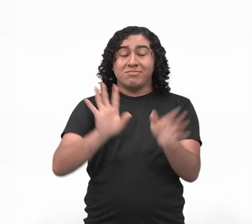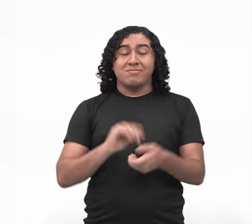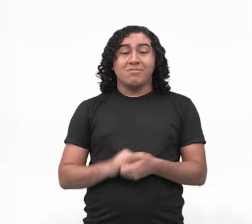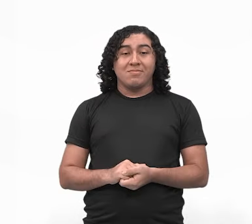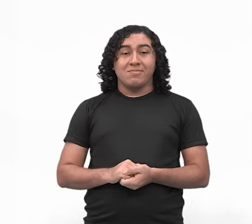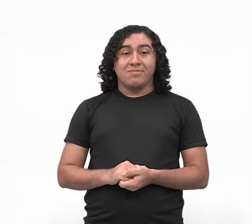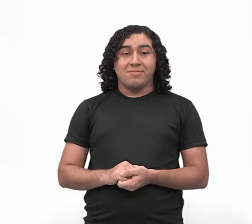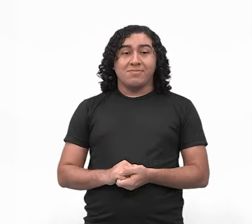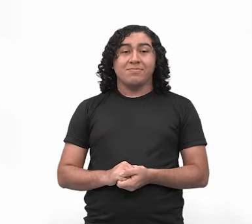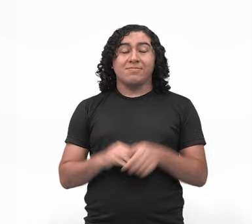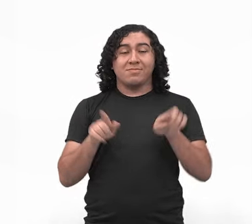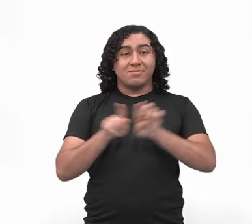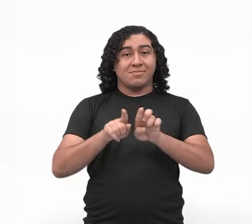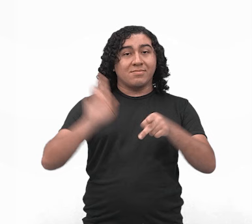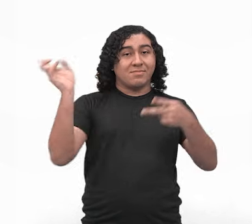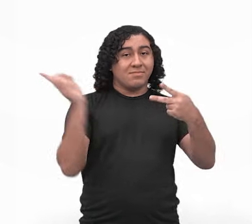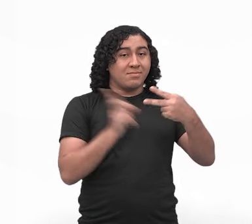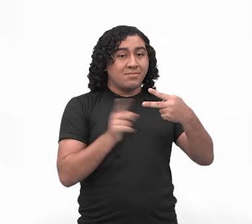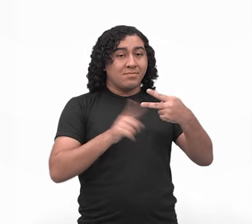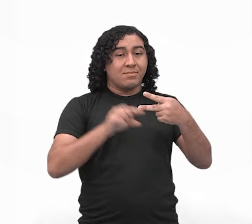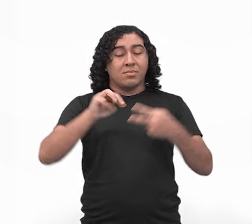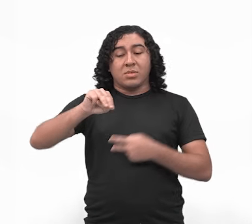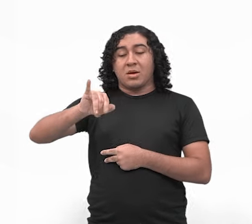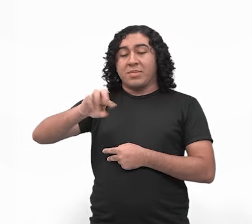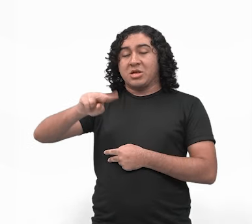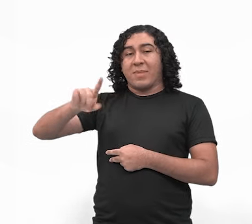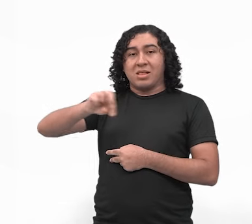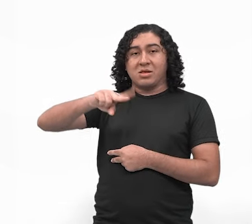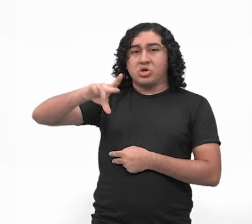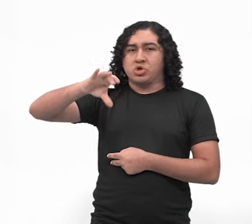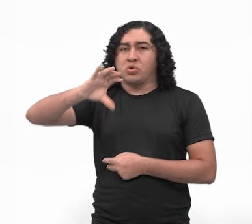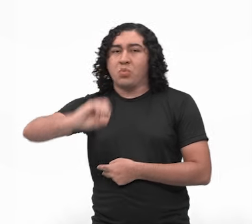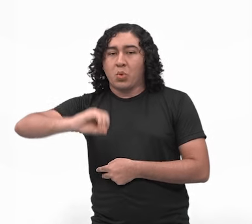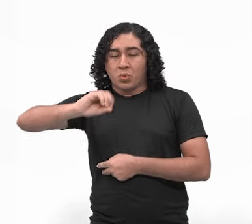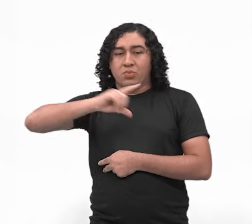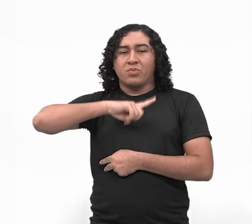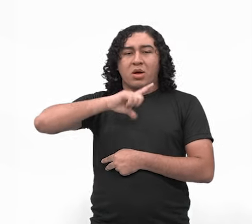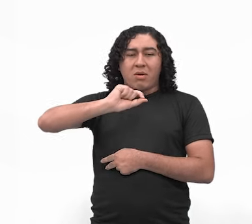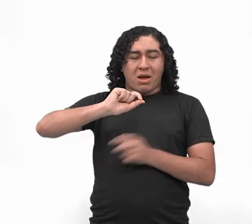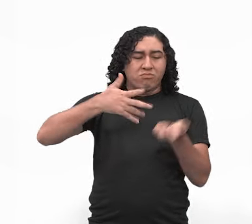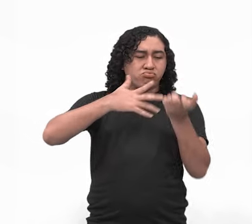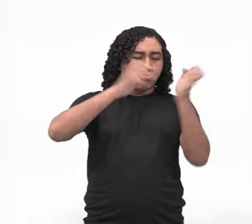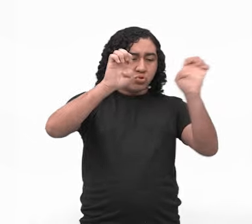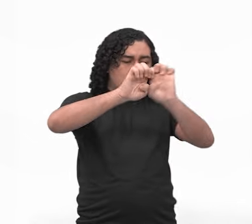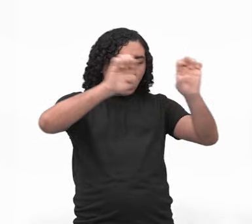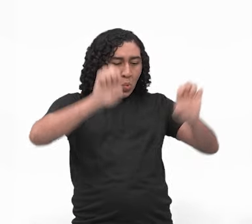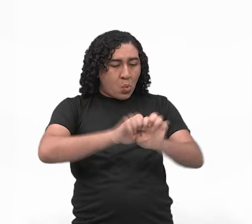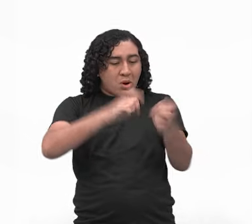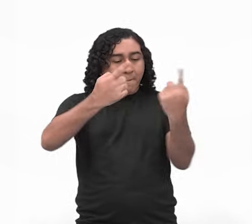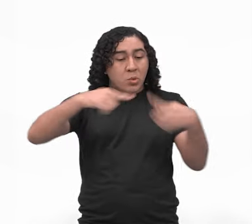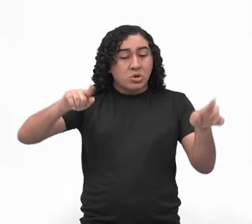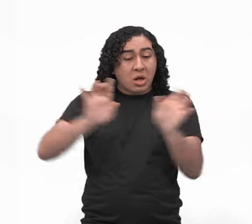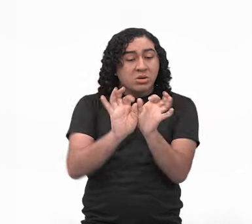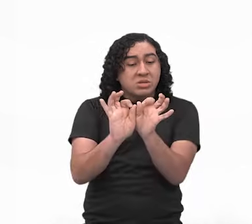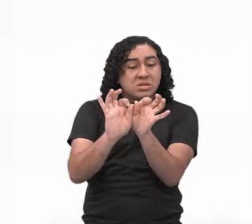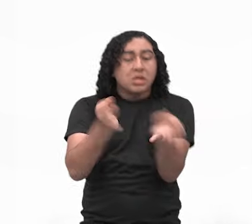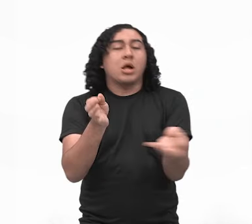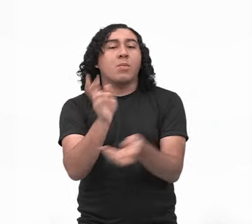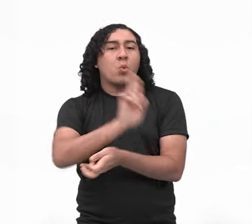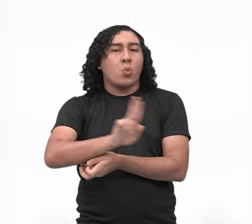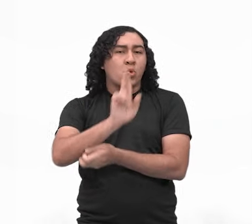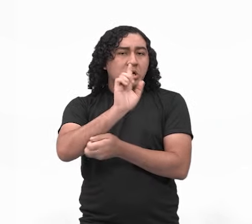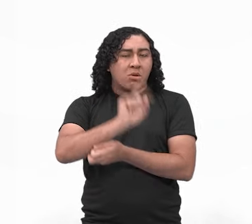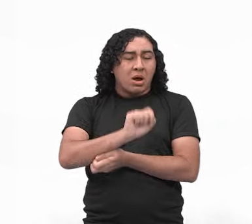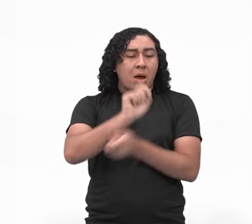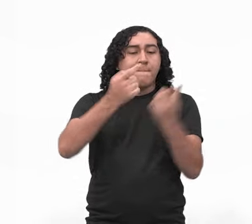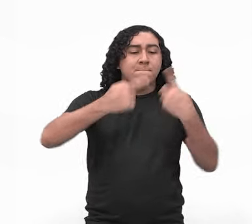temos o minimalismo, tá? Compositores minimalistas que simplificaram a estrutura musical utilizando repetições e